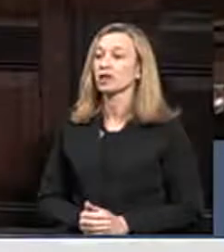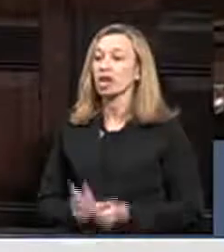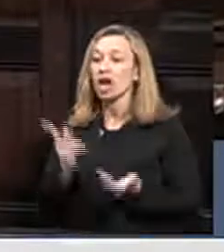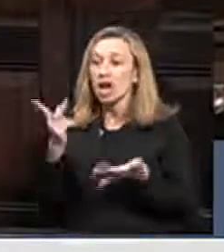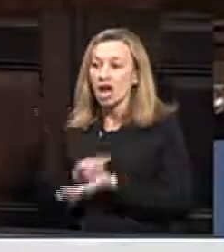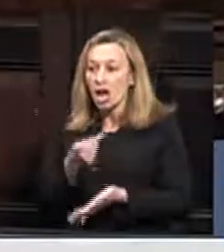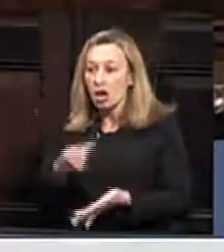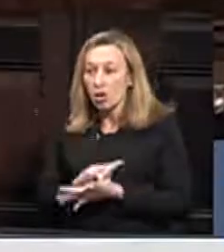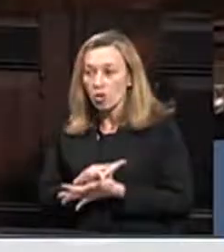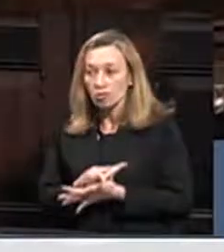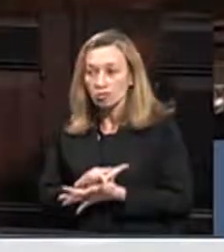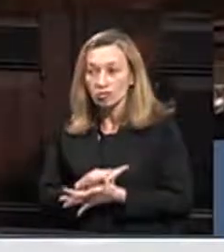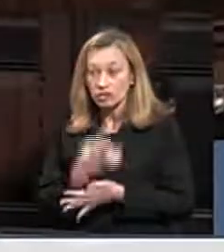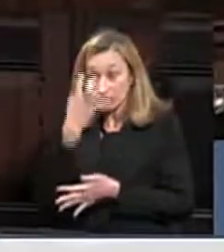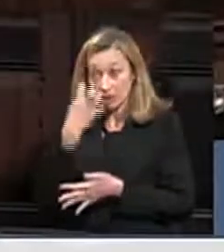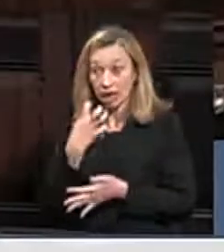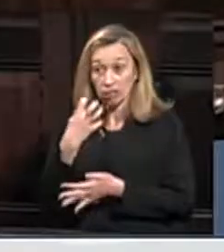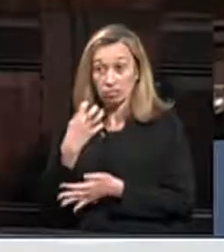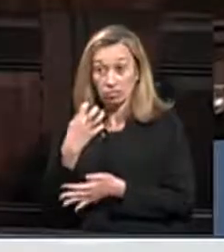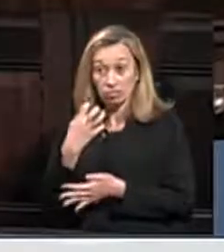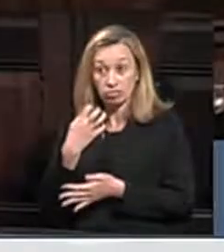erro brutal.